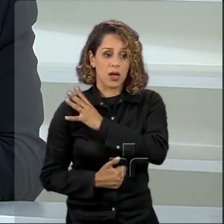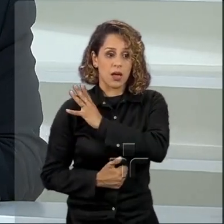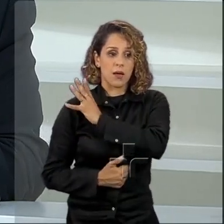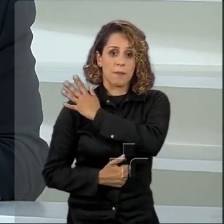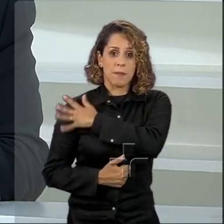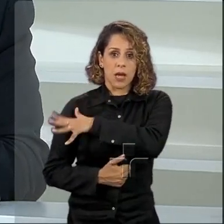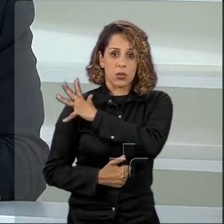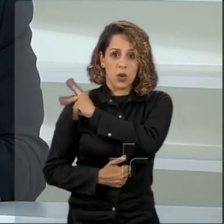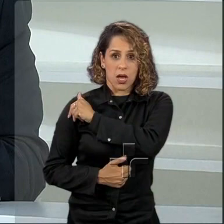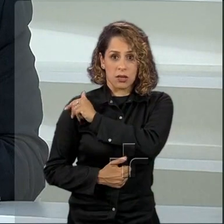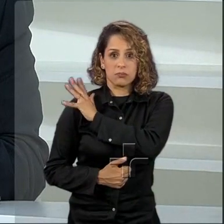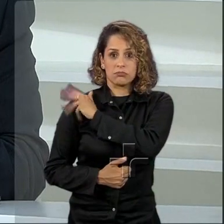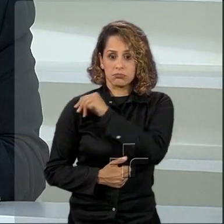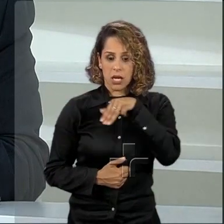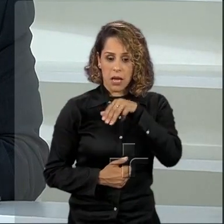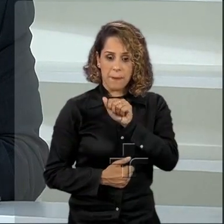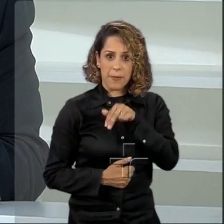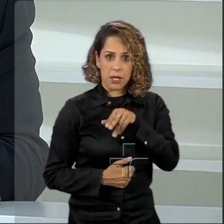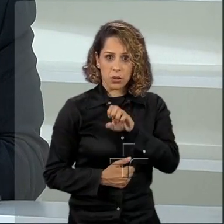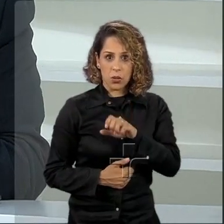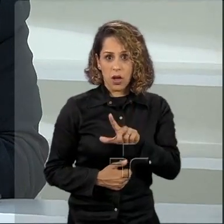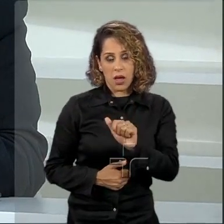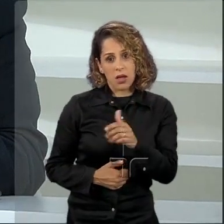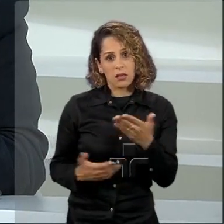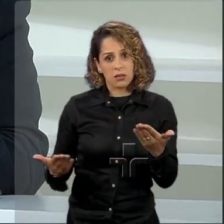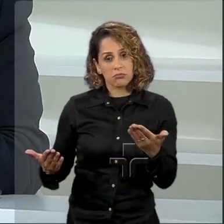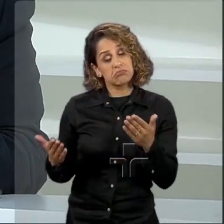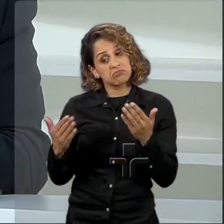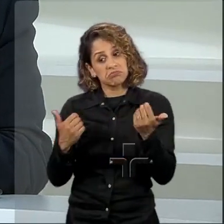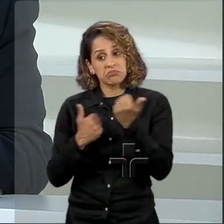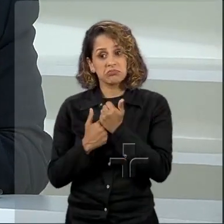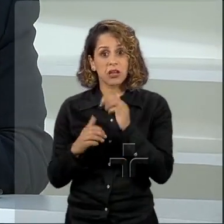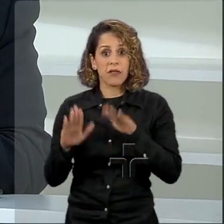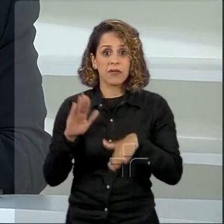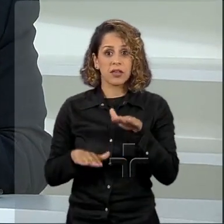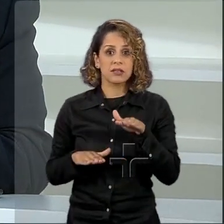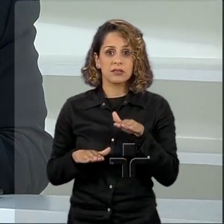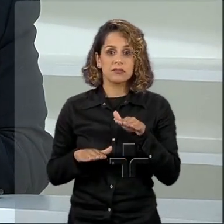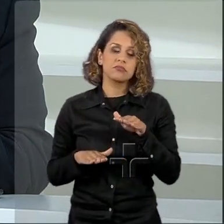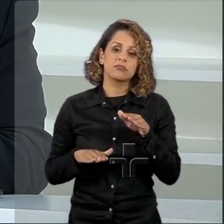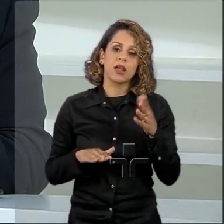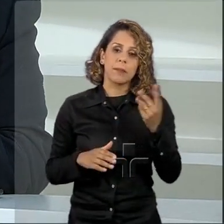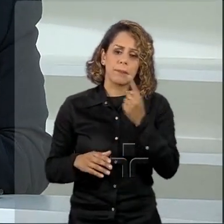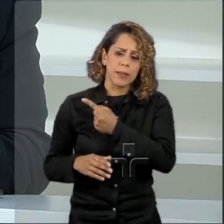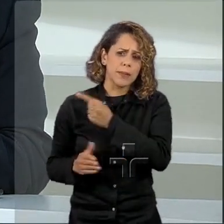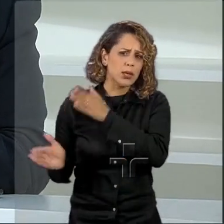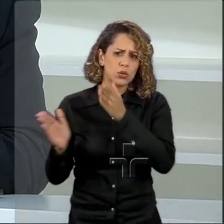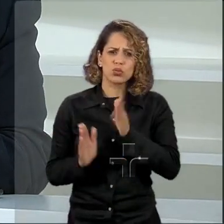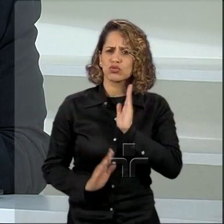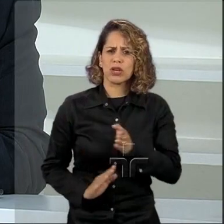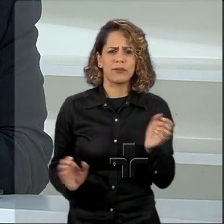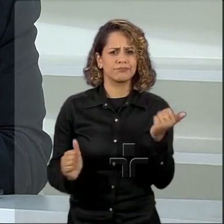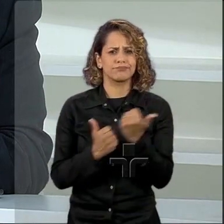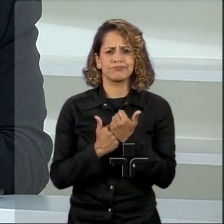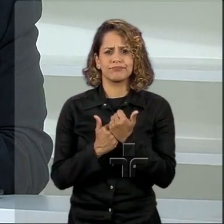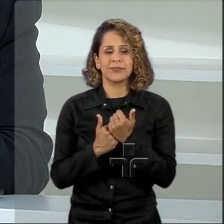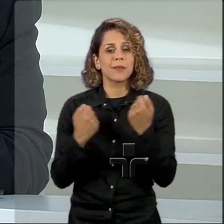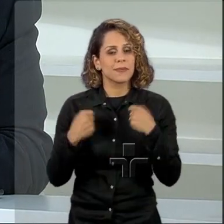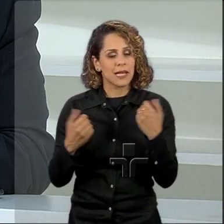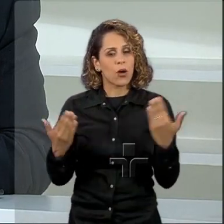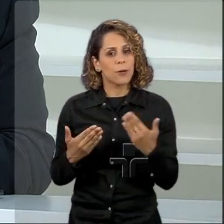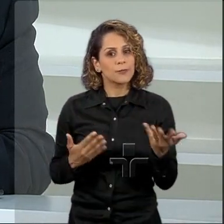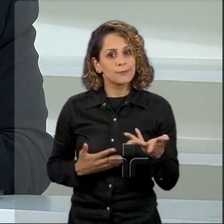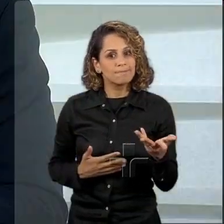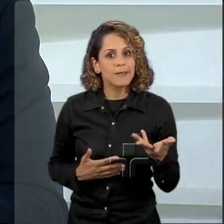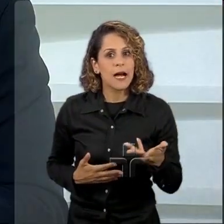que não? Aliás, já devia ter feito, né? Ainda no primeiro turno. Se não correr atrás disso rapidamente... Que é até